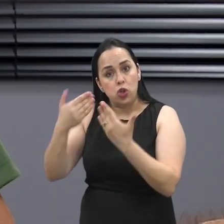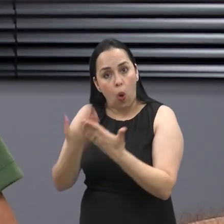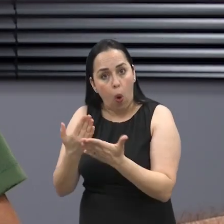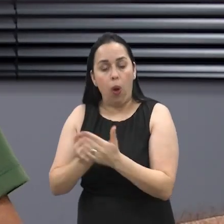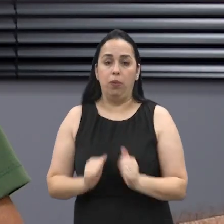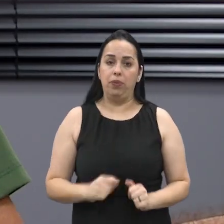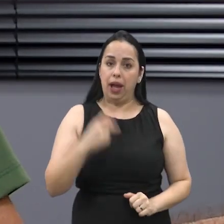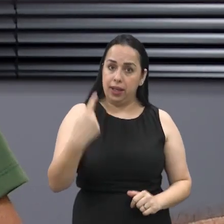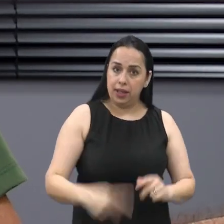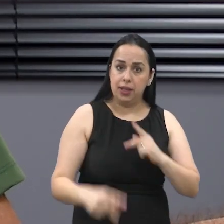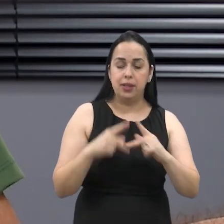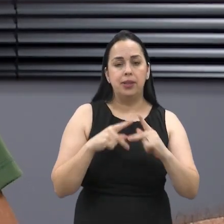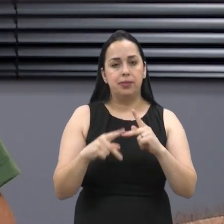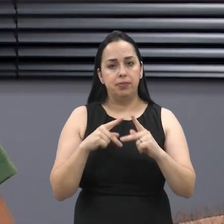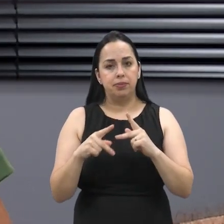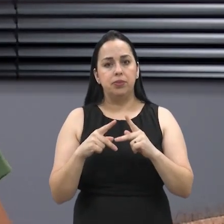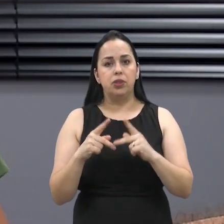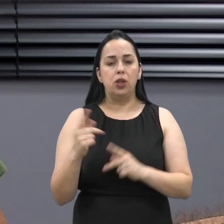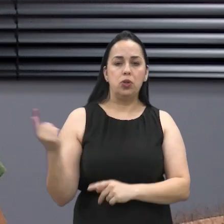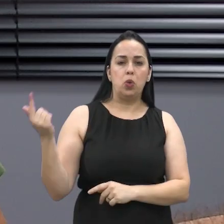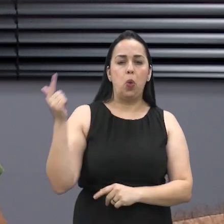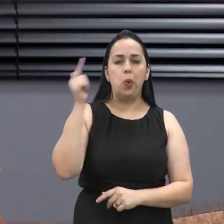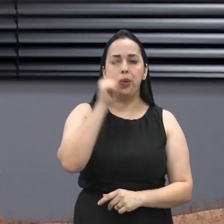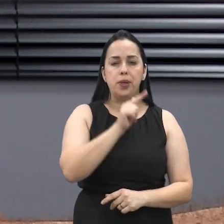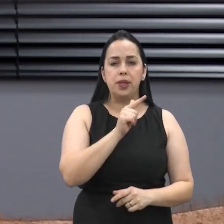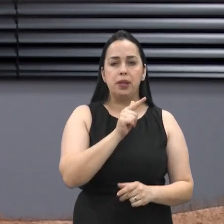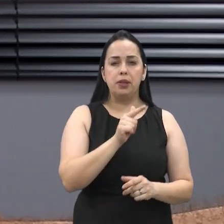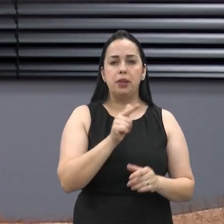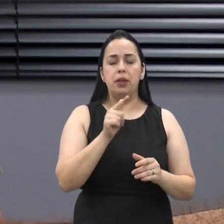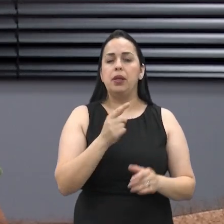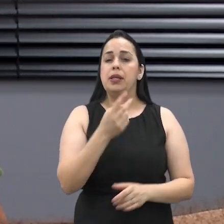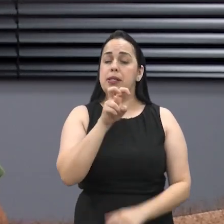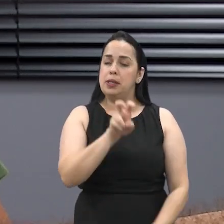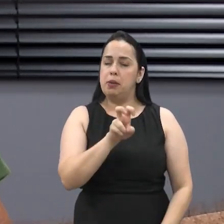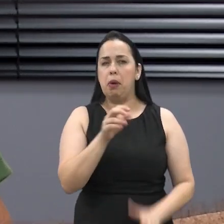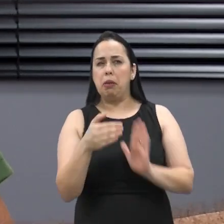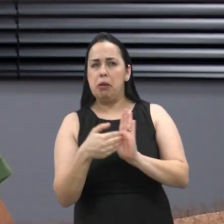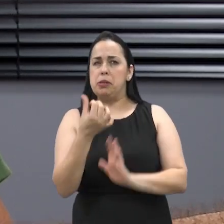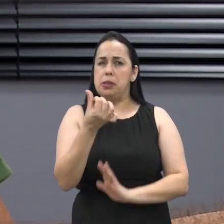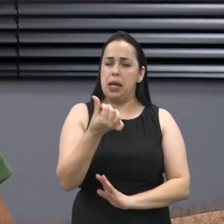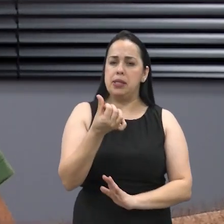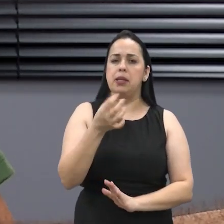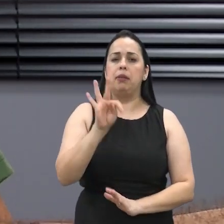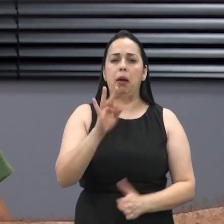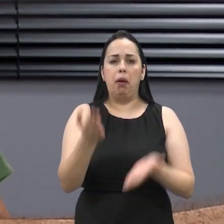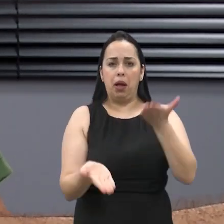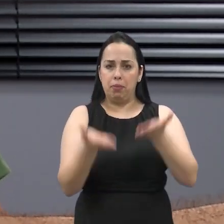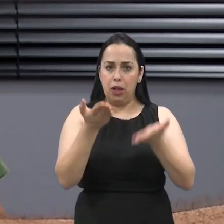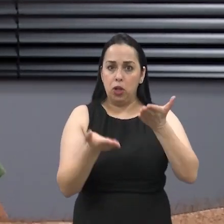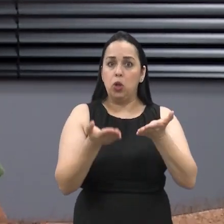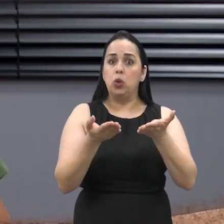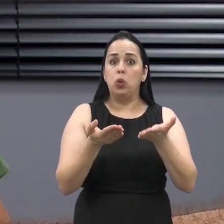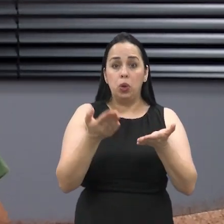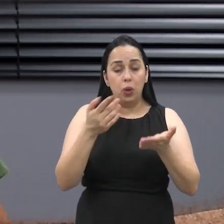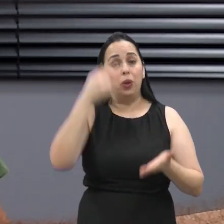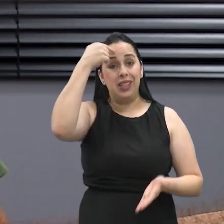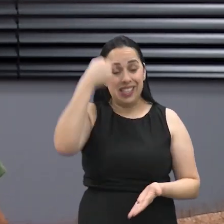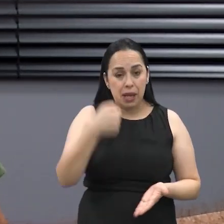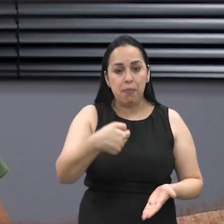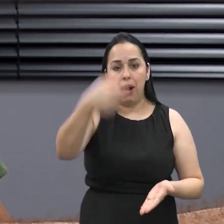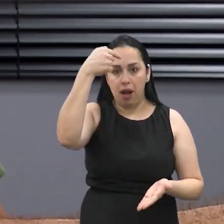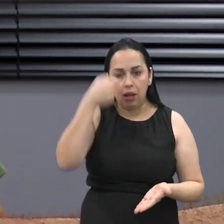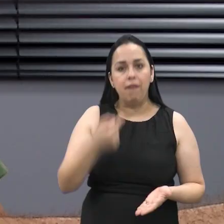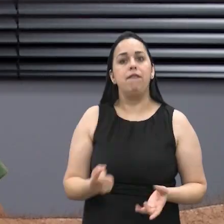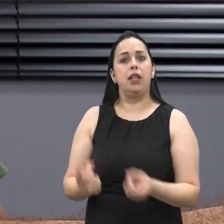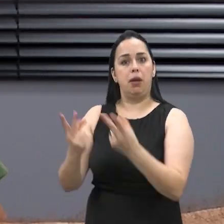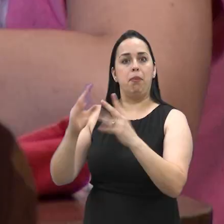São José dos Campos, nós entregamos cerca de 5 a 6 toneladas de alimentos orgânicos toda semana que